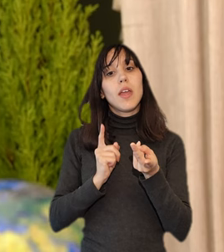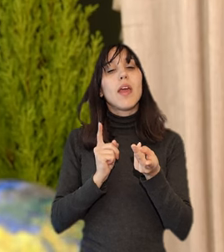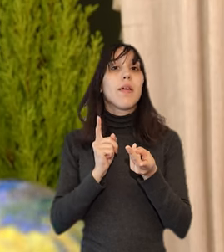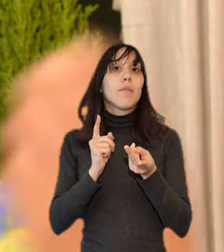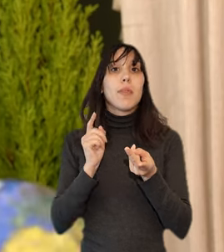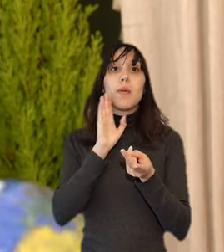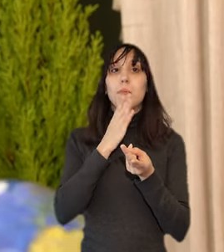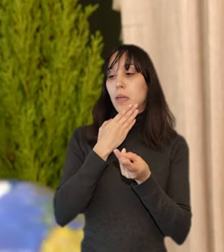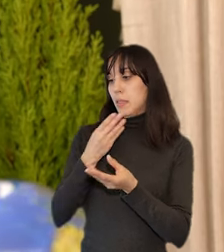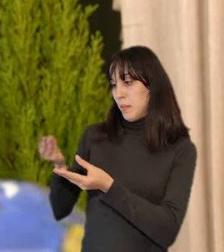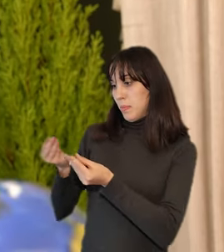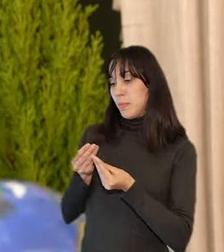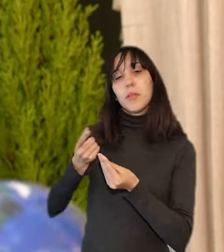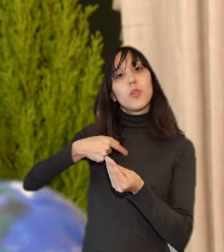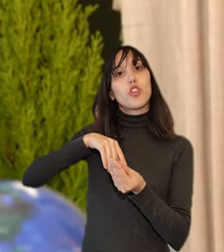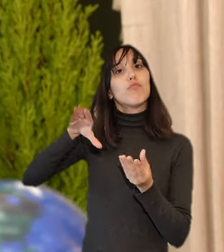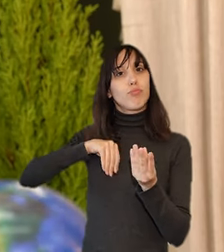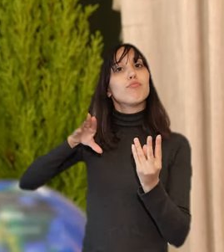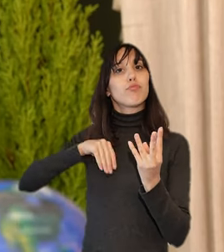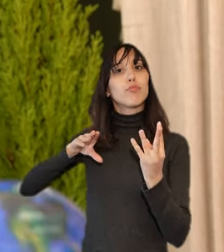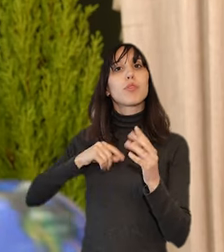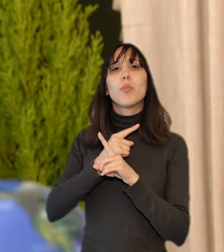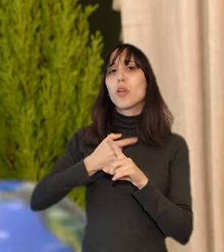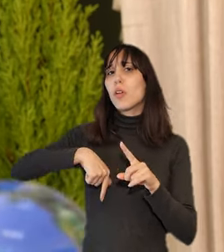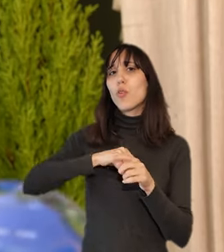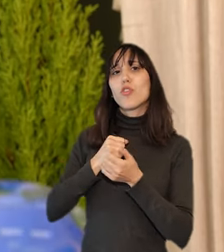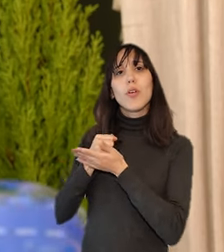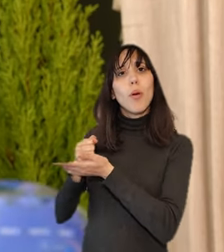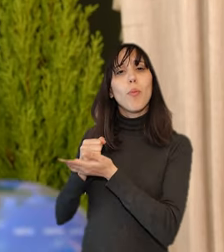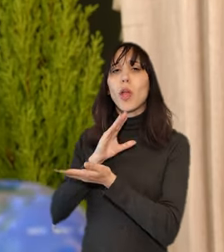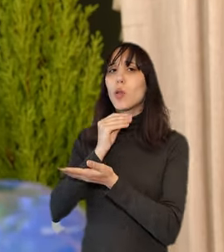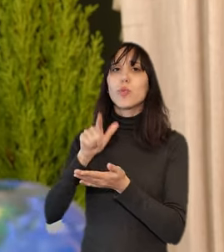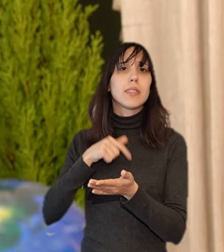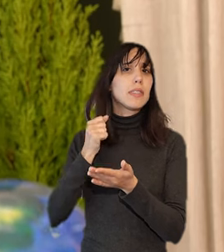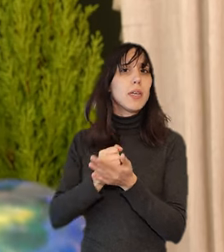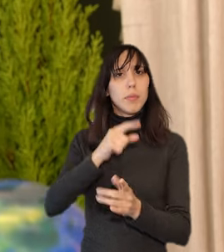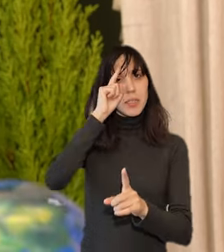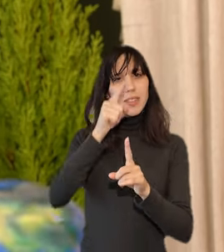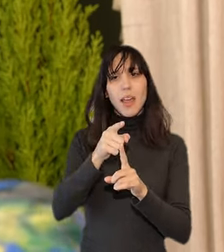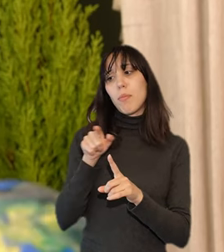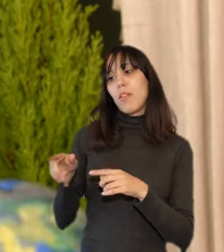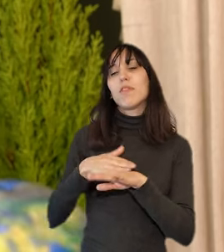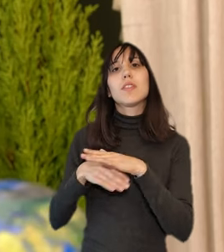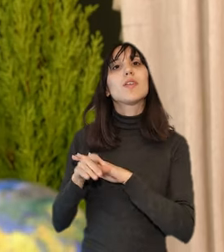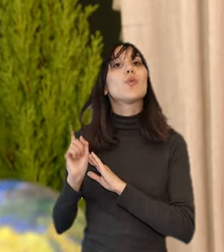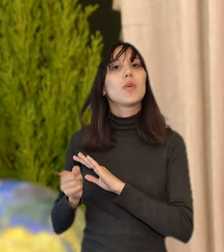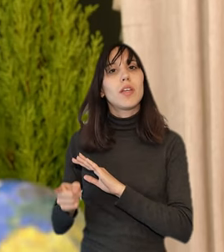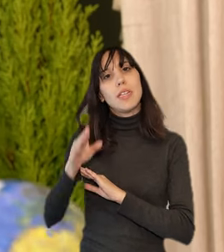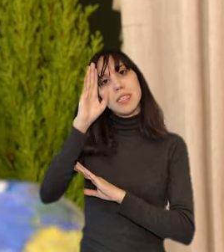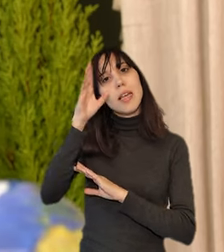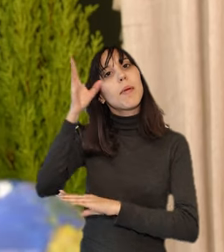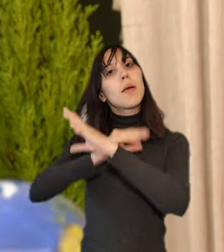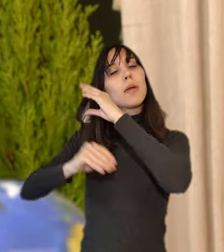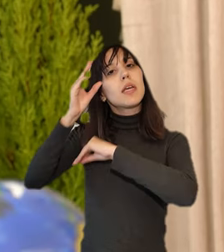que nos apresenta nós vamos validando porque estamos sempre também a acompanhar o aluno e sabemos perfeitamente O que é que ele está a realizar não é e que